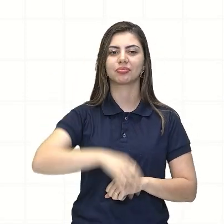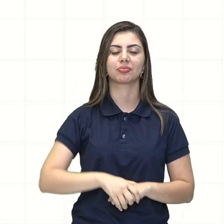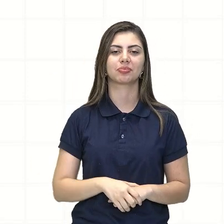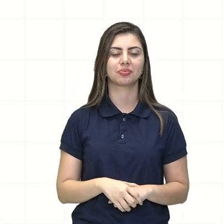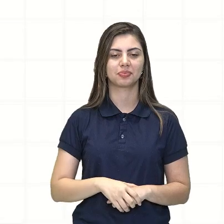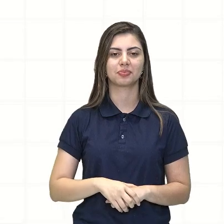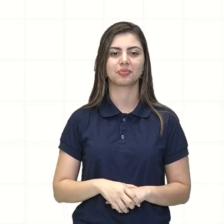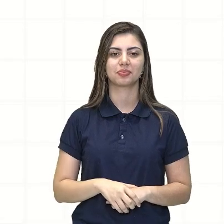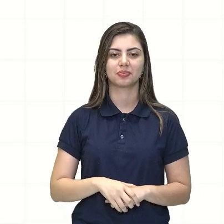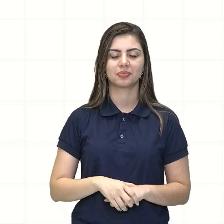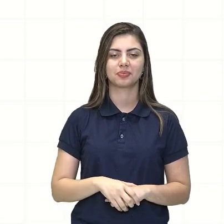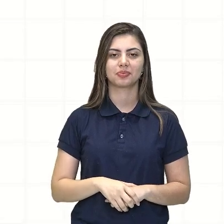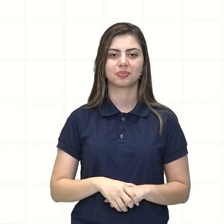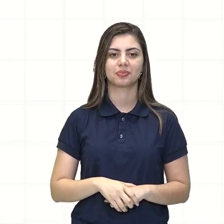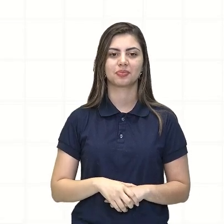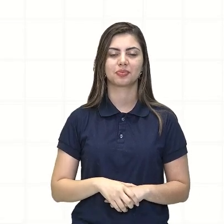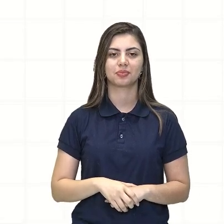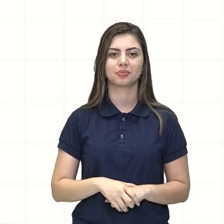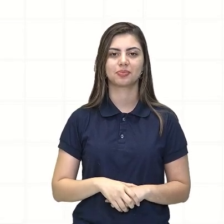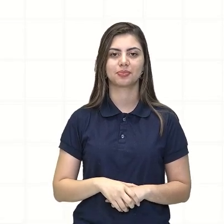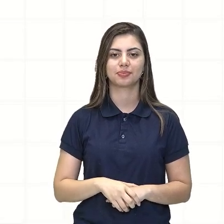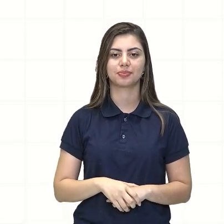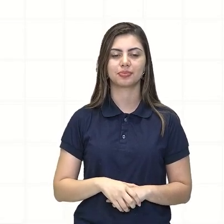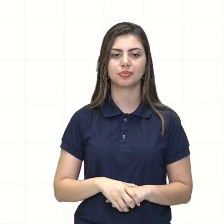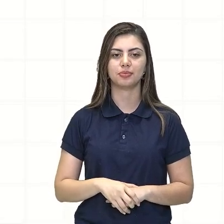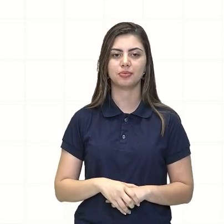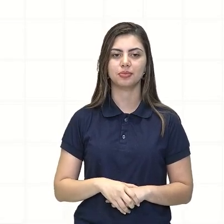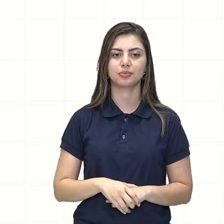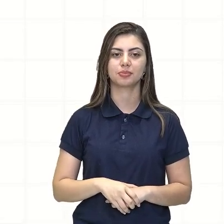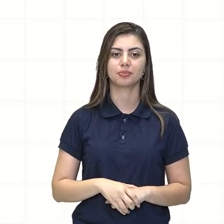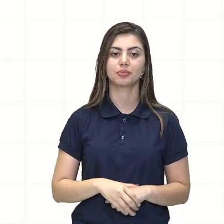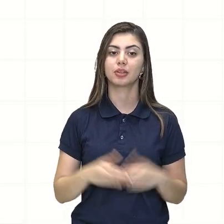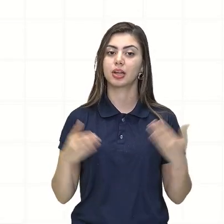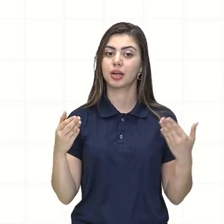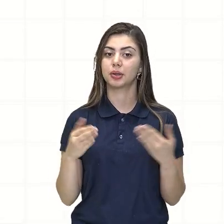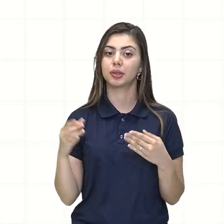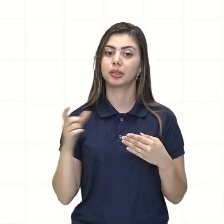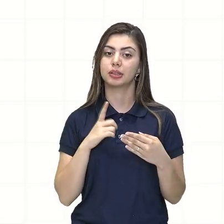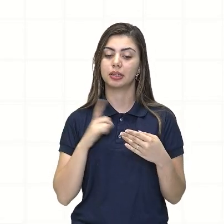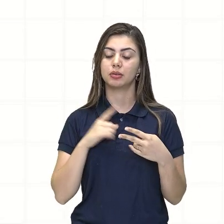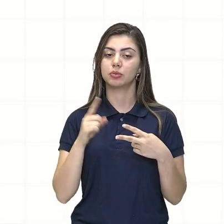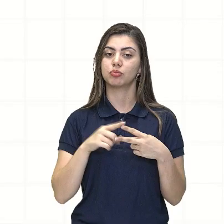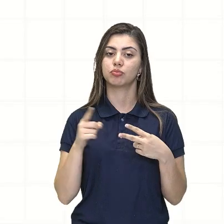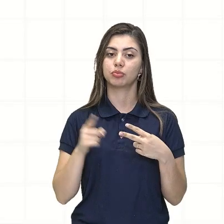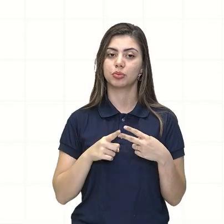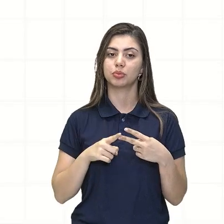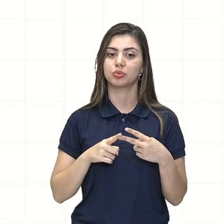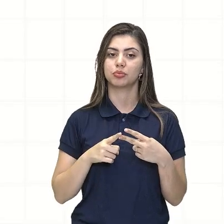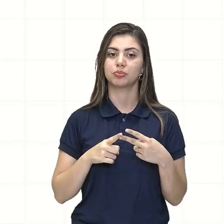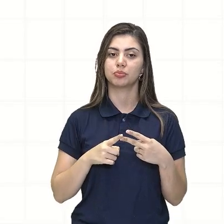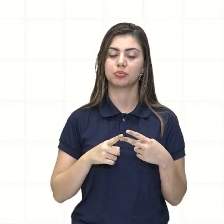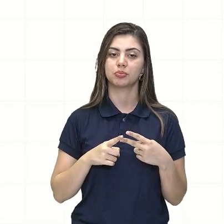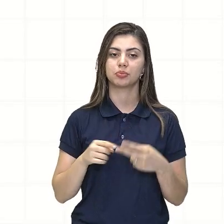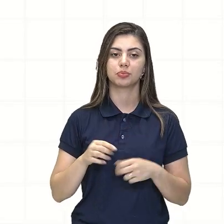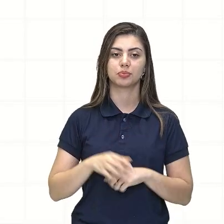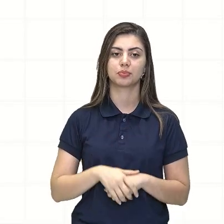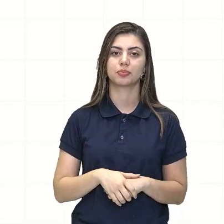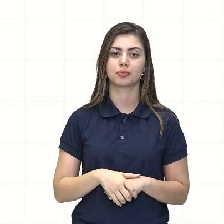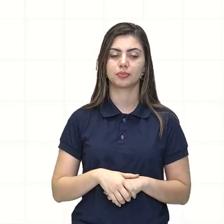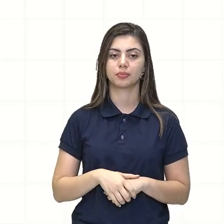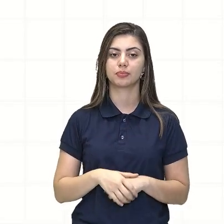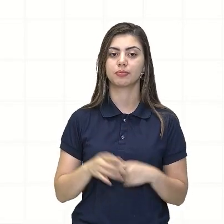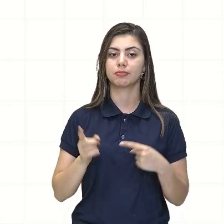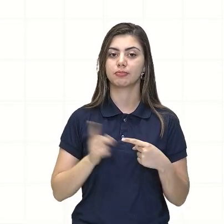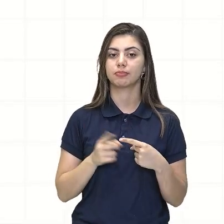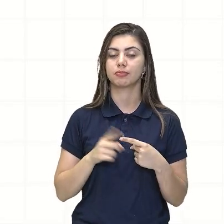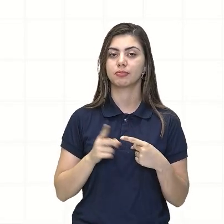bem massificado ali na nossa mente. A gente pode resolver aqui pelas duas formas, tá? Indo primeiro pela